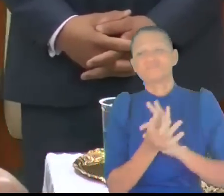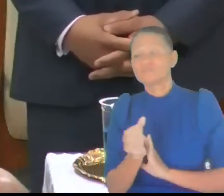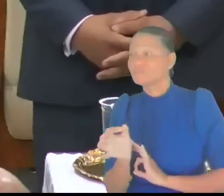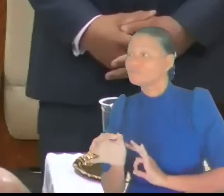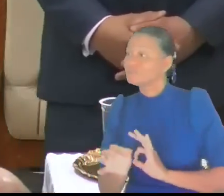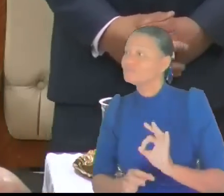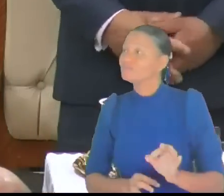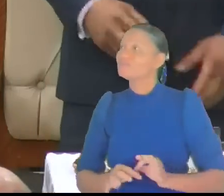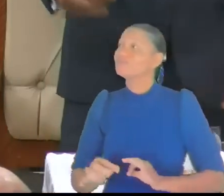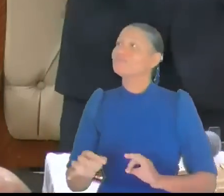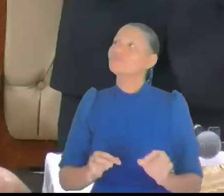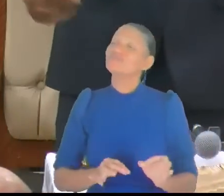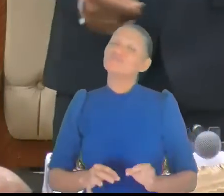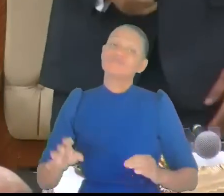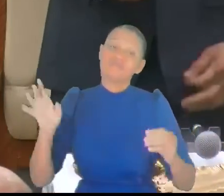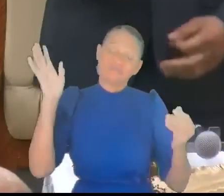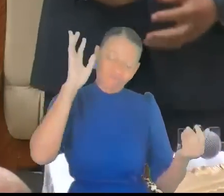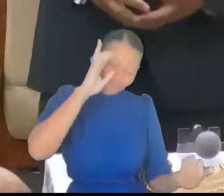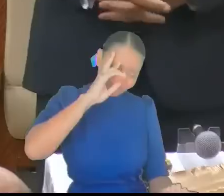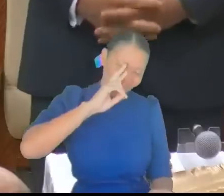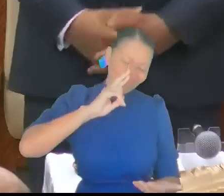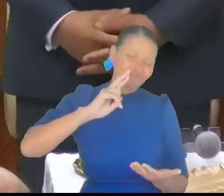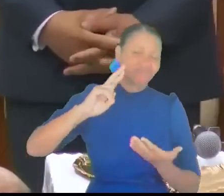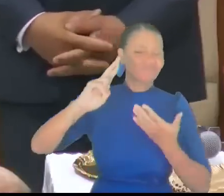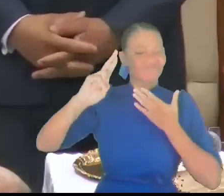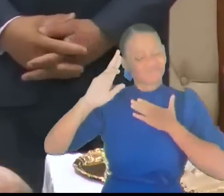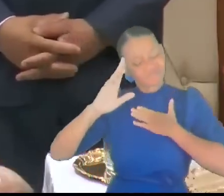Ele é o descanso do crente,